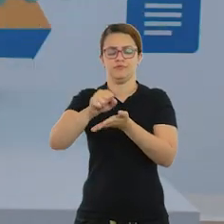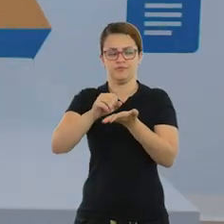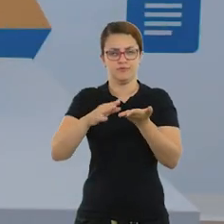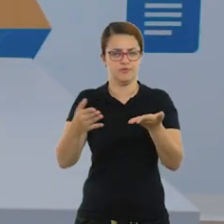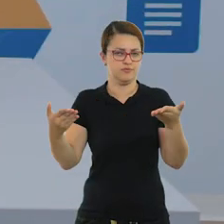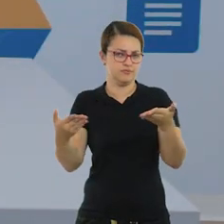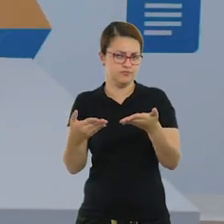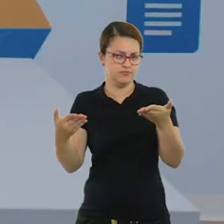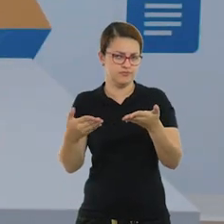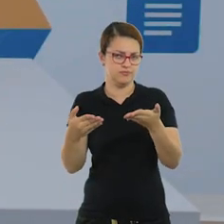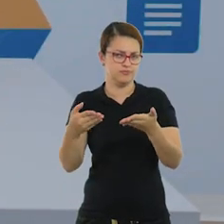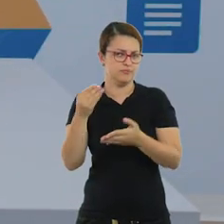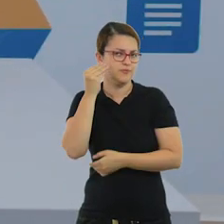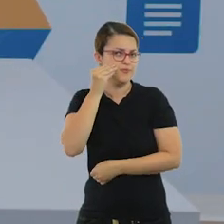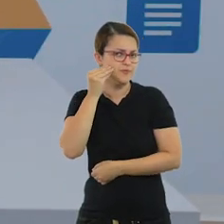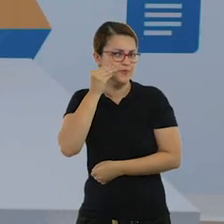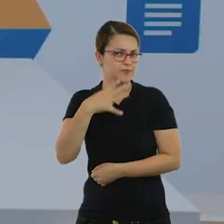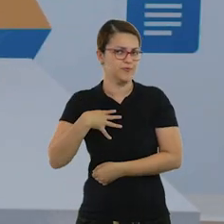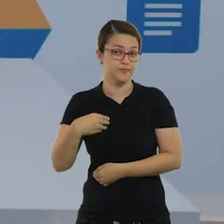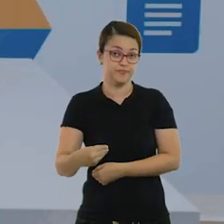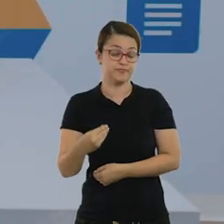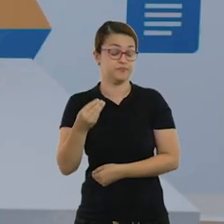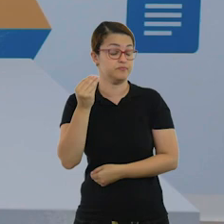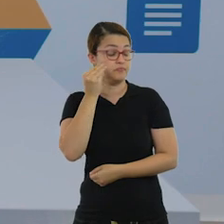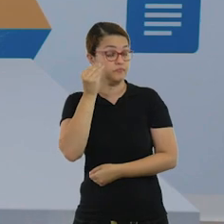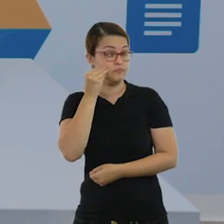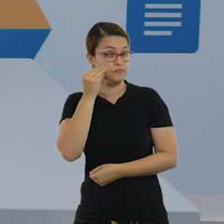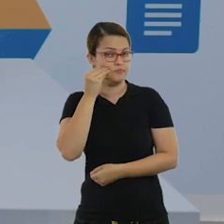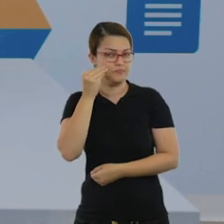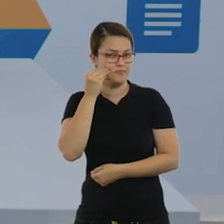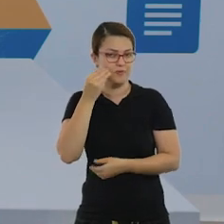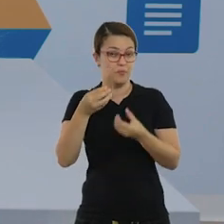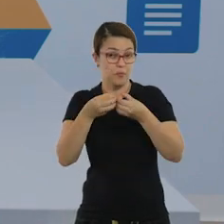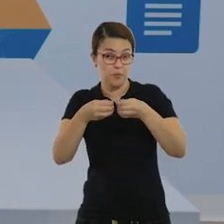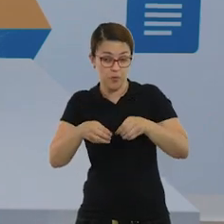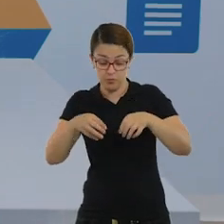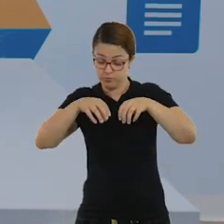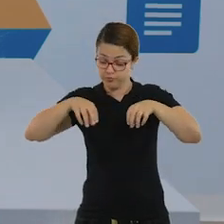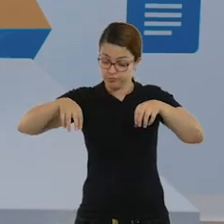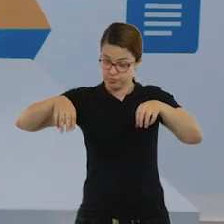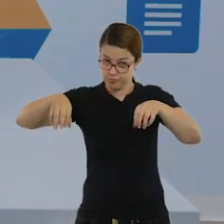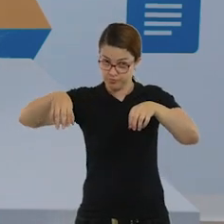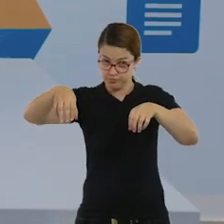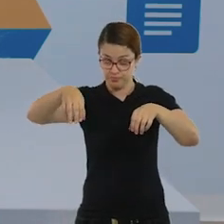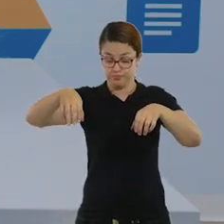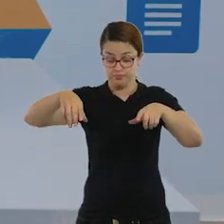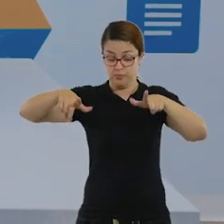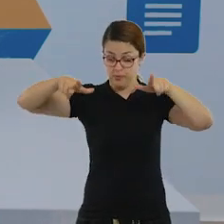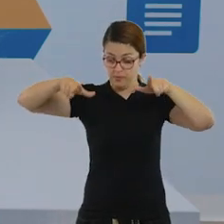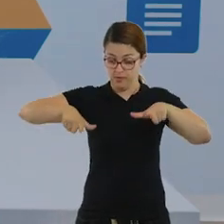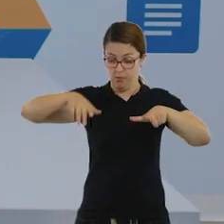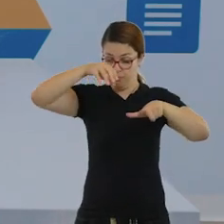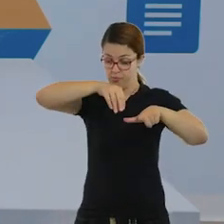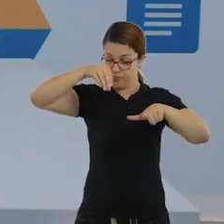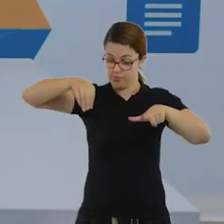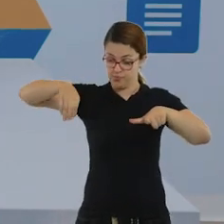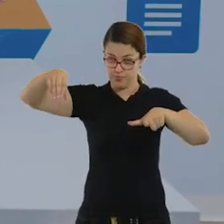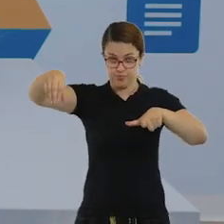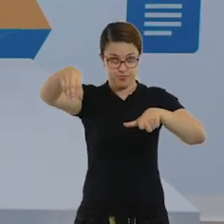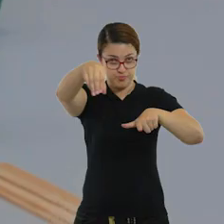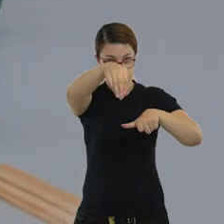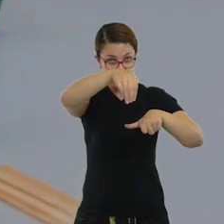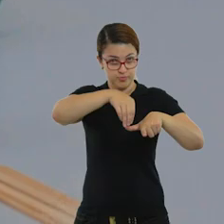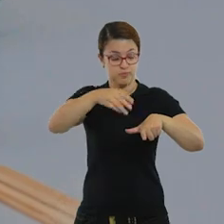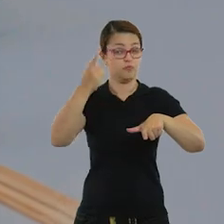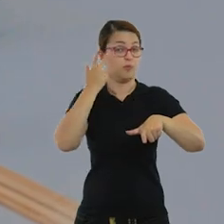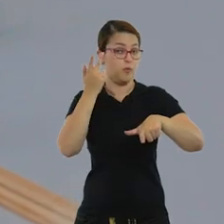começar com a brincadeira, um jogo de encaixe na bandeja de ovo. Então vocês vão precisar de uma bandeja de ovo, de papelão, dessa comum. E